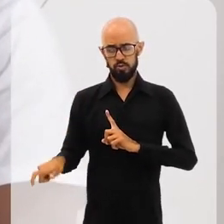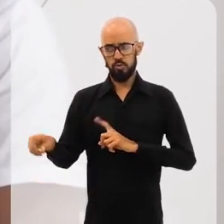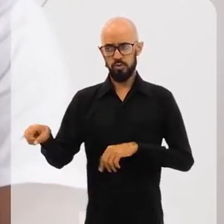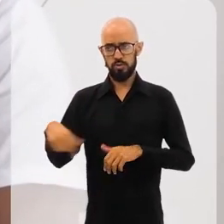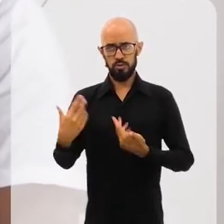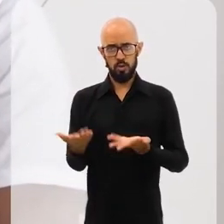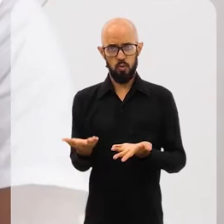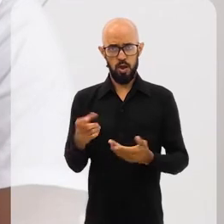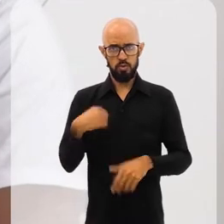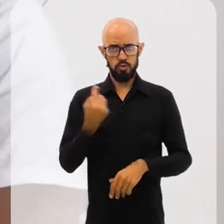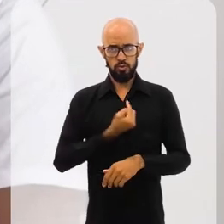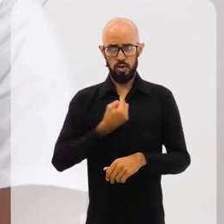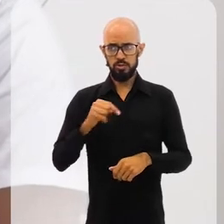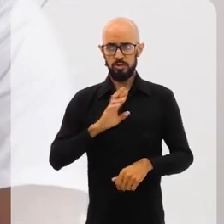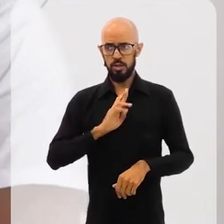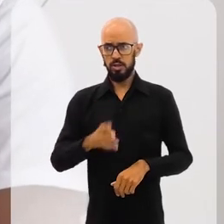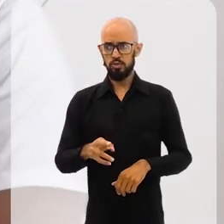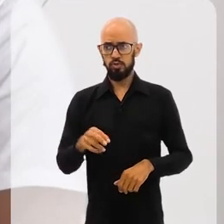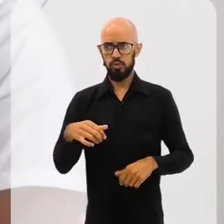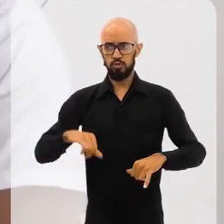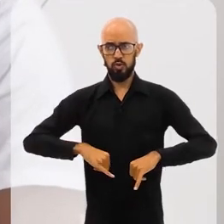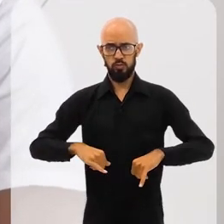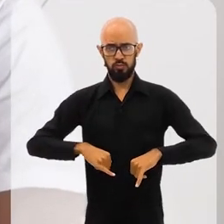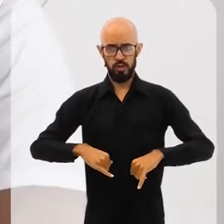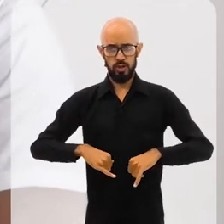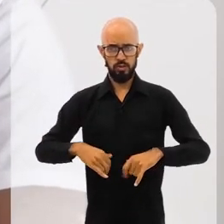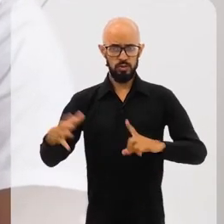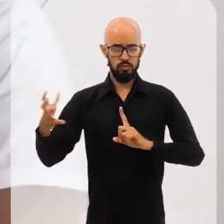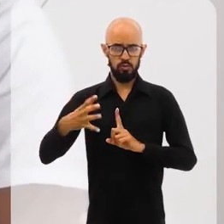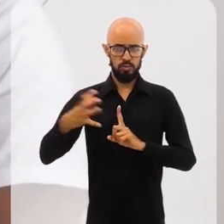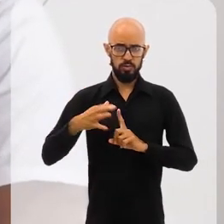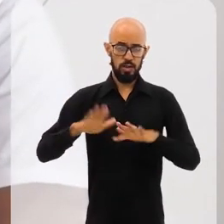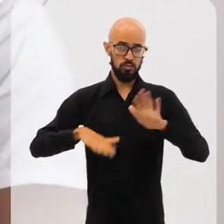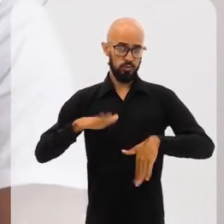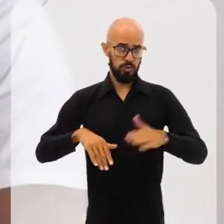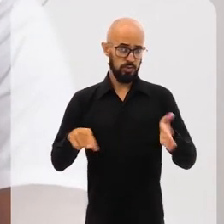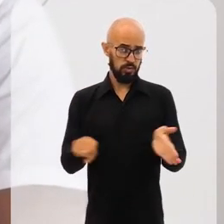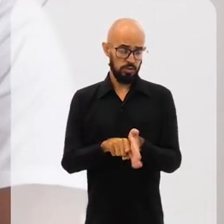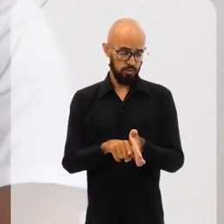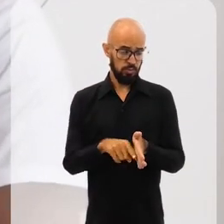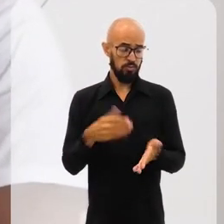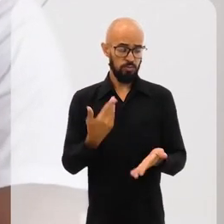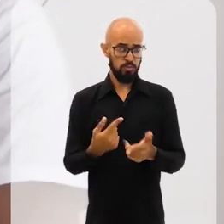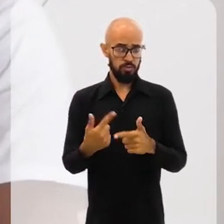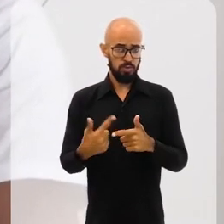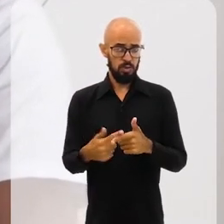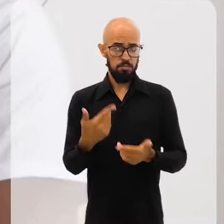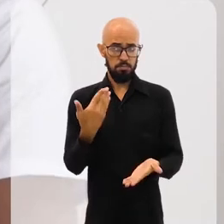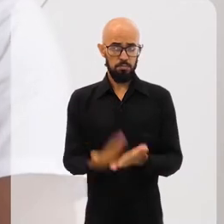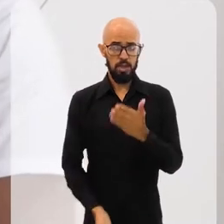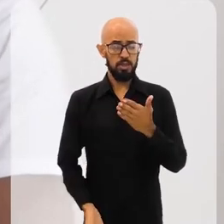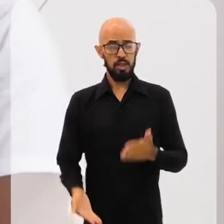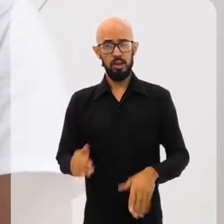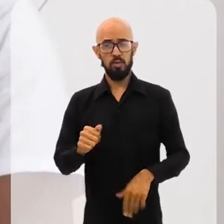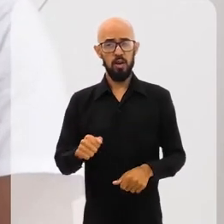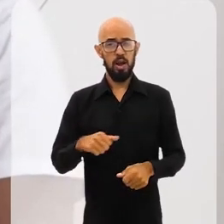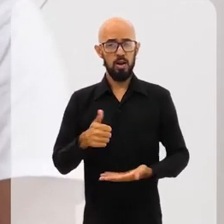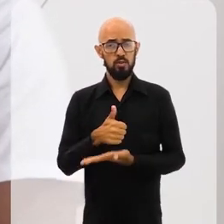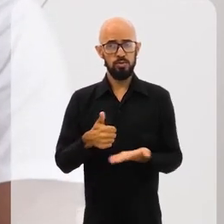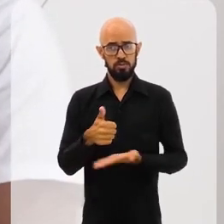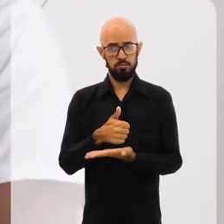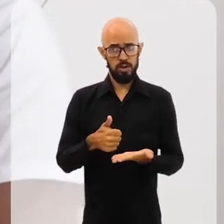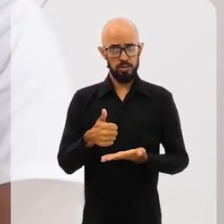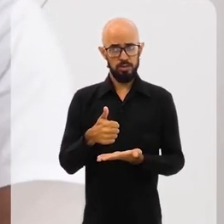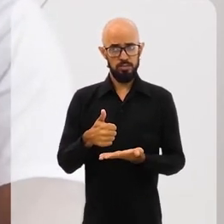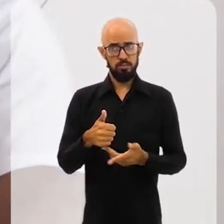Então as nossas religiões, elas sofreram essas influências e muitas das vezes até negativas, porque perderam a sua essência. Por causa dessa